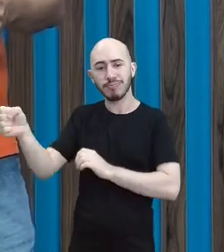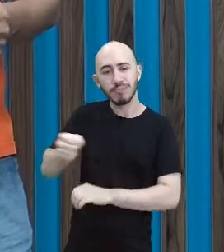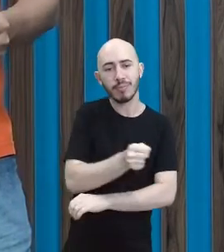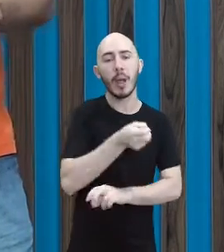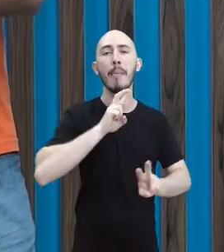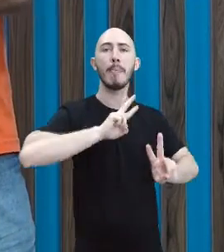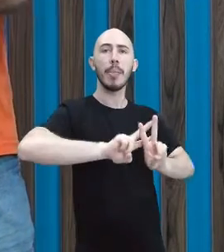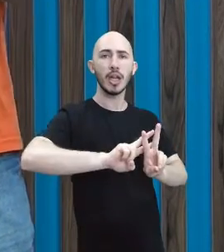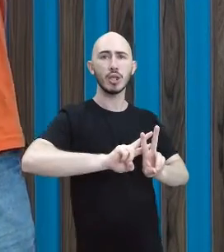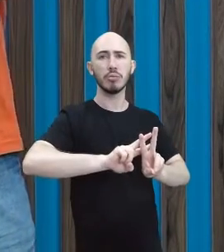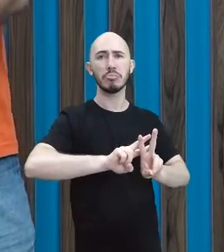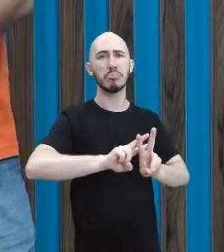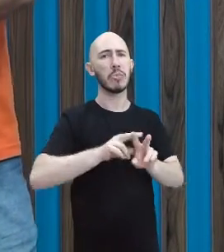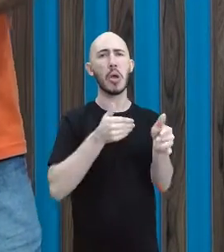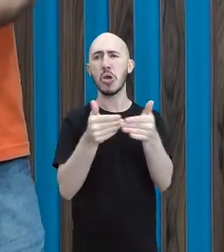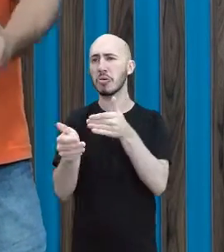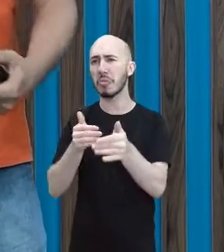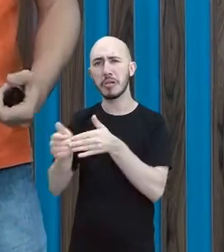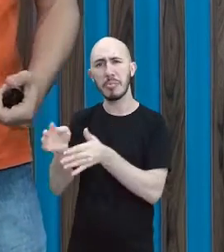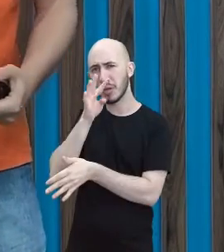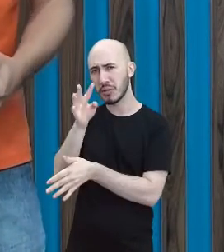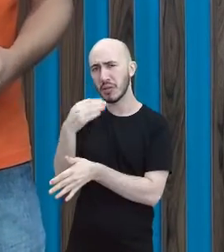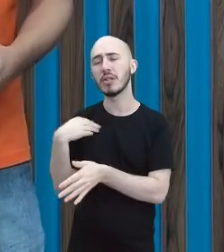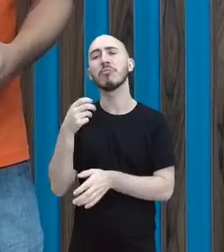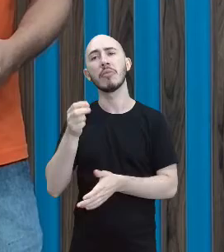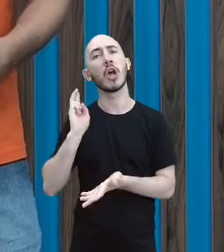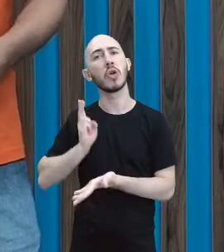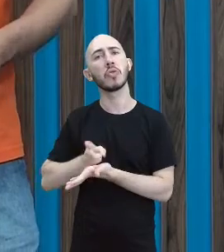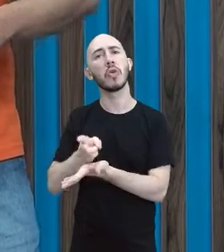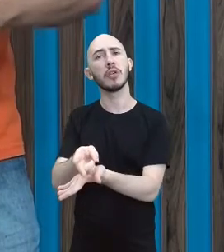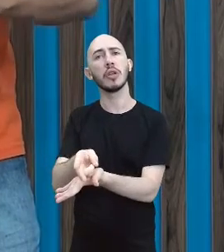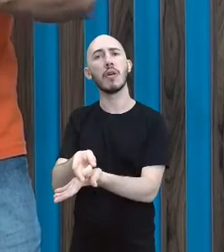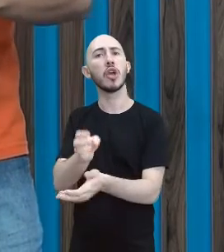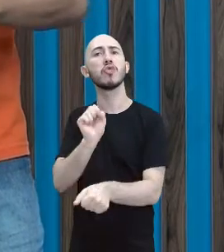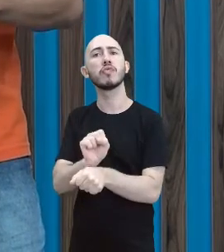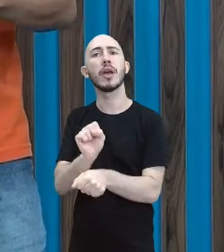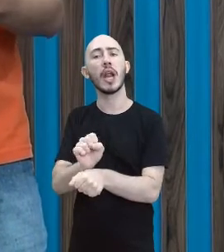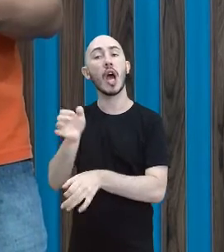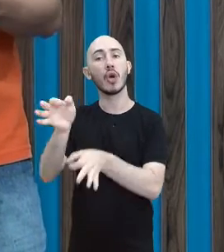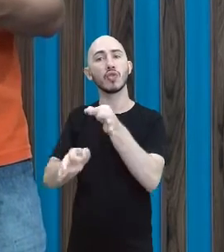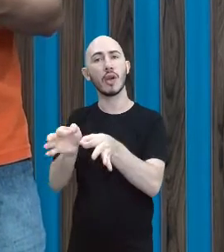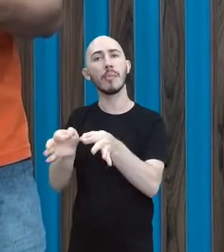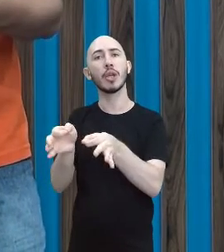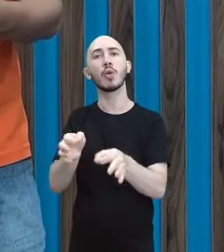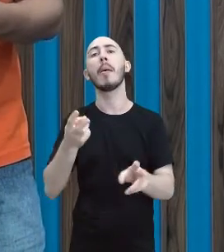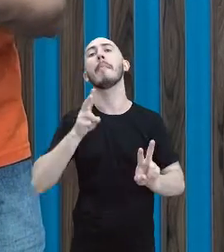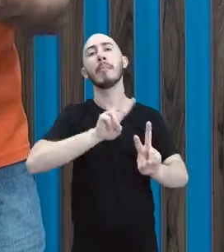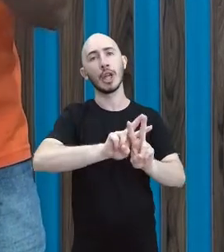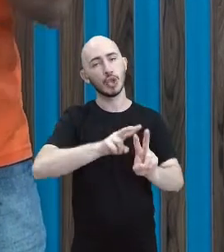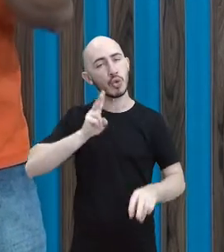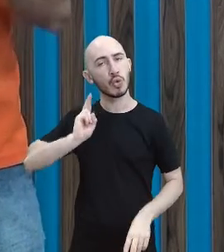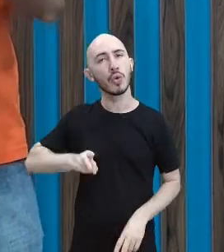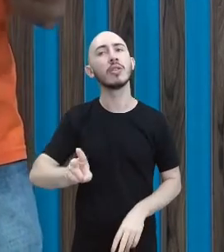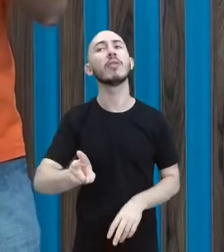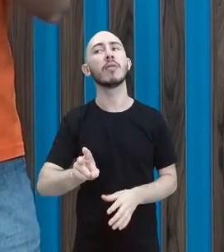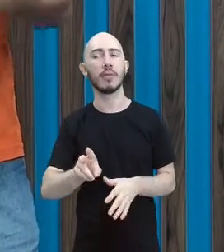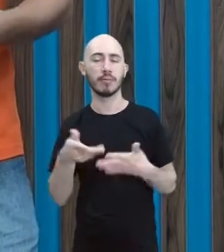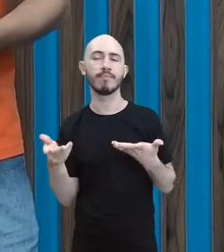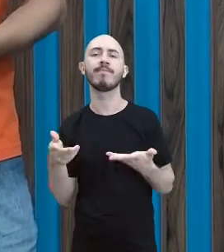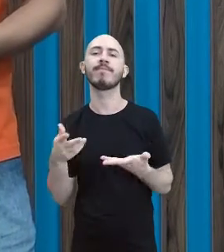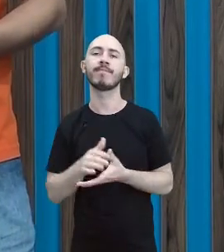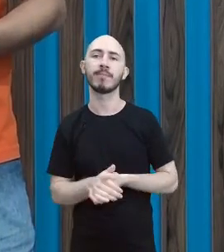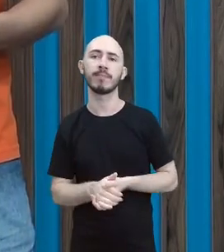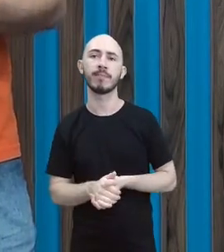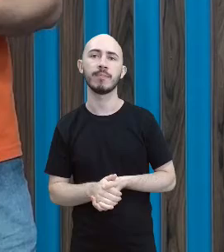das acusações, ele iria esperar o julgamento preso. Então, não tinha direito, por exemplo, a uma apreciação sobre a acusação que